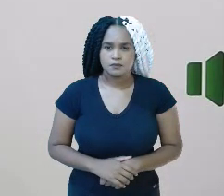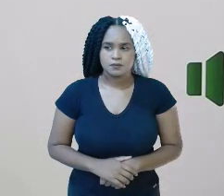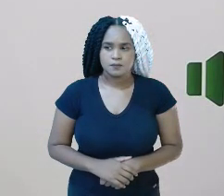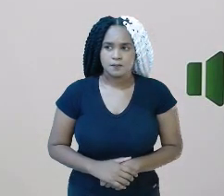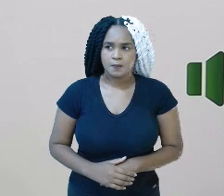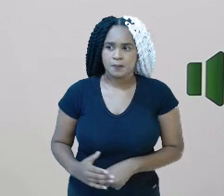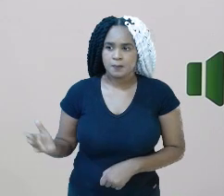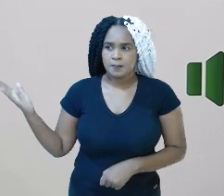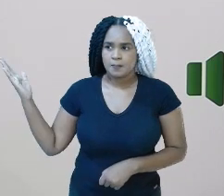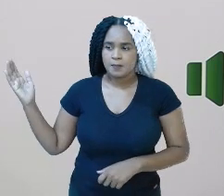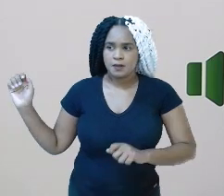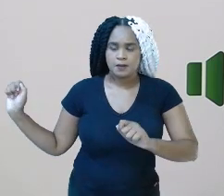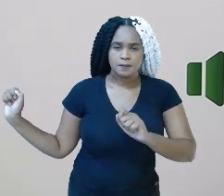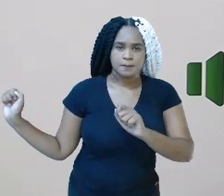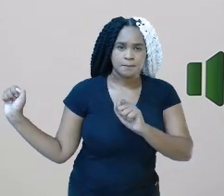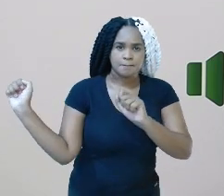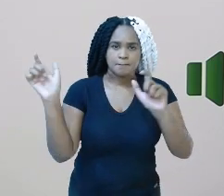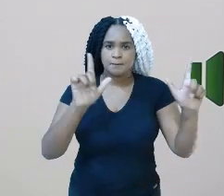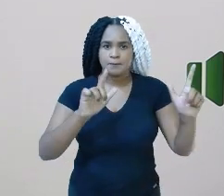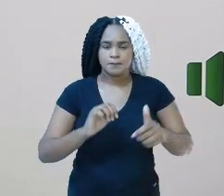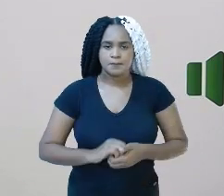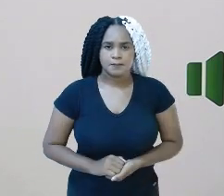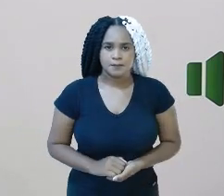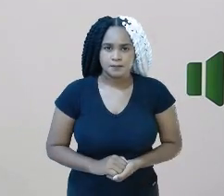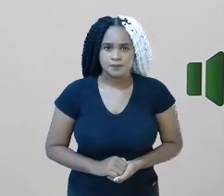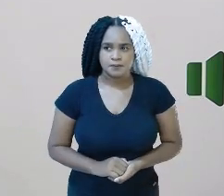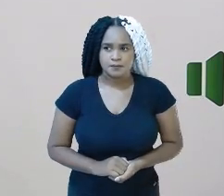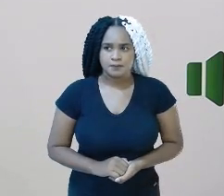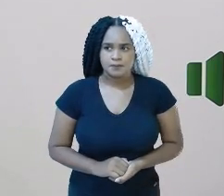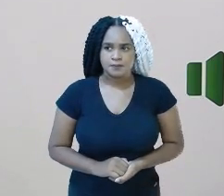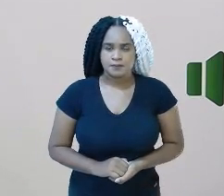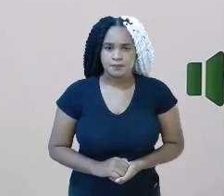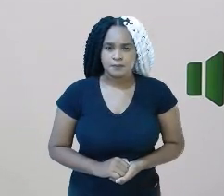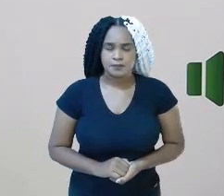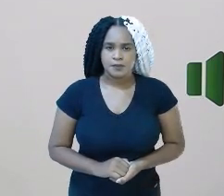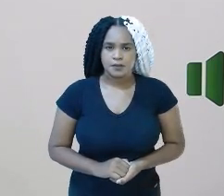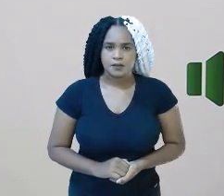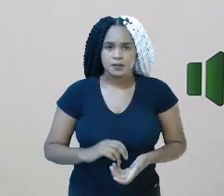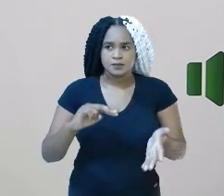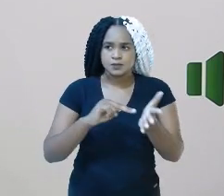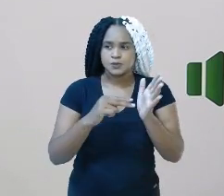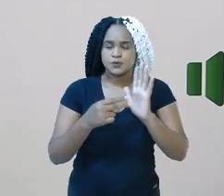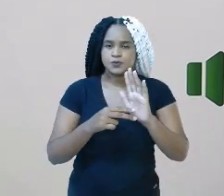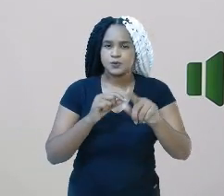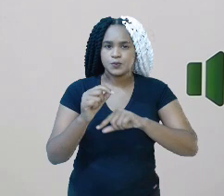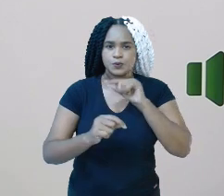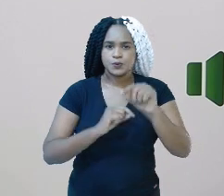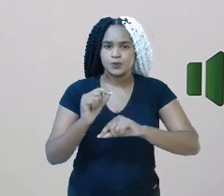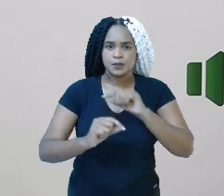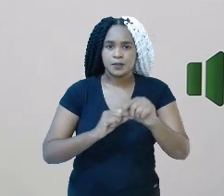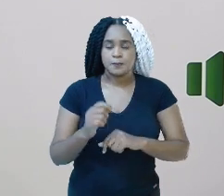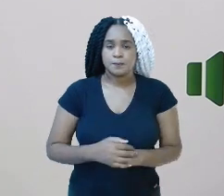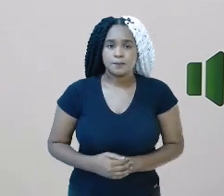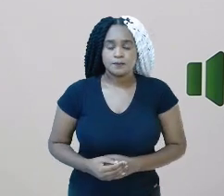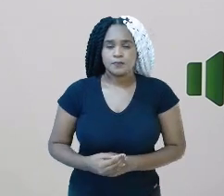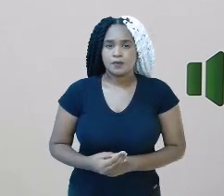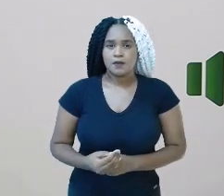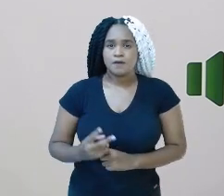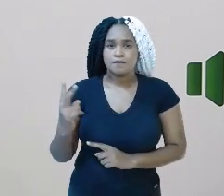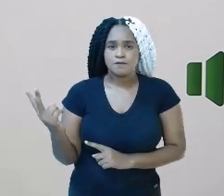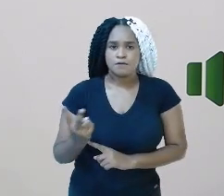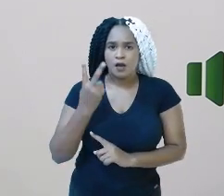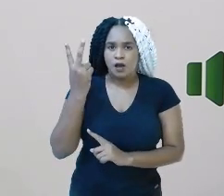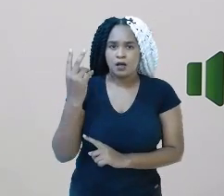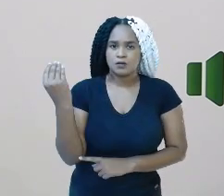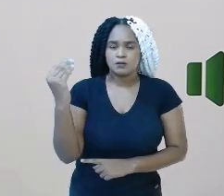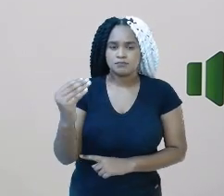que medição é atribuir valor a alguma coisa, tá? Então,